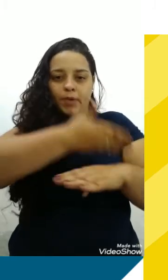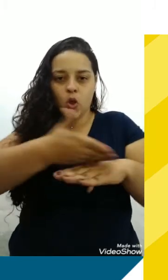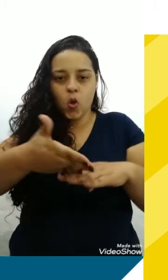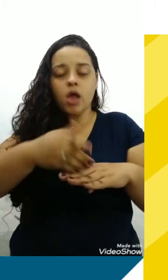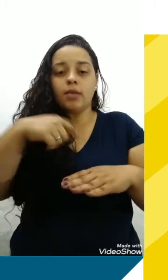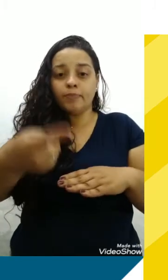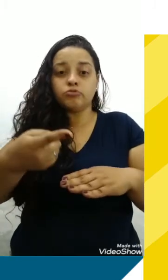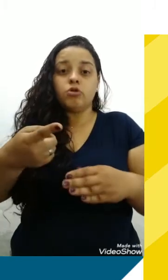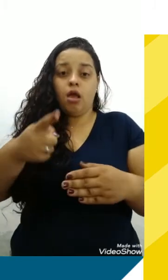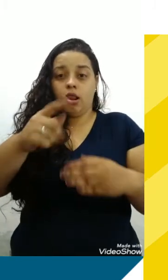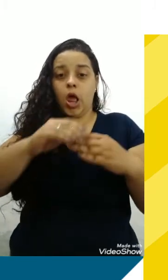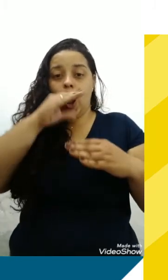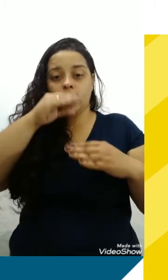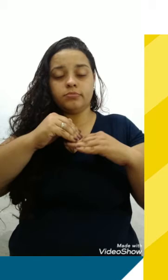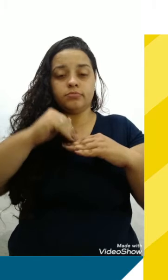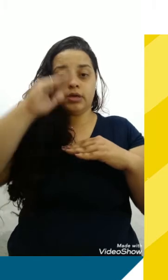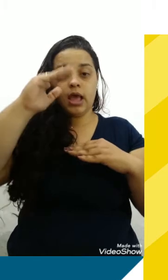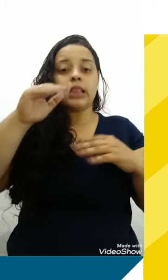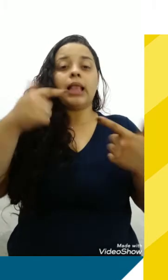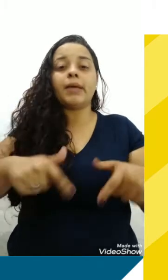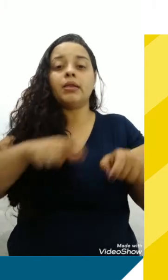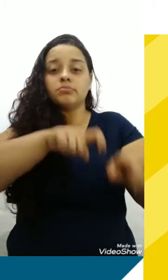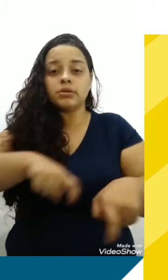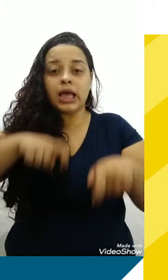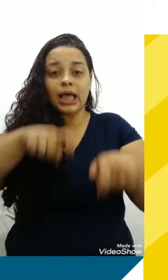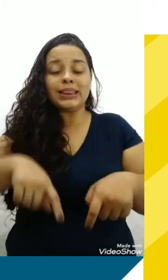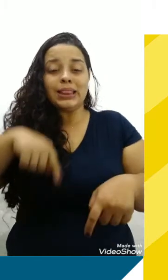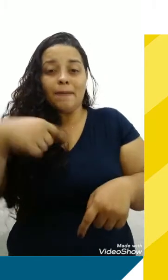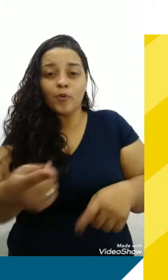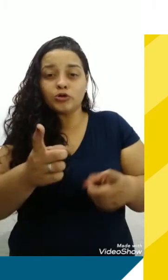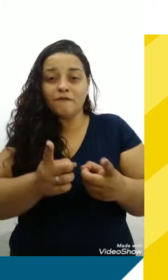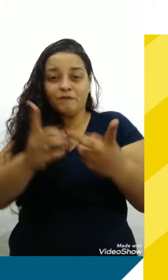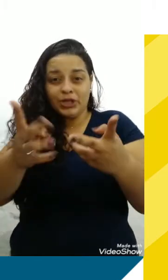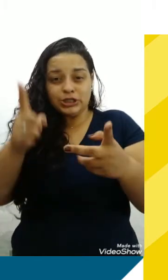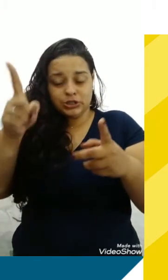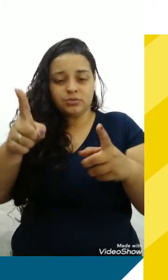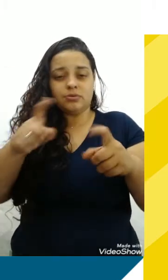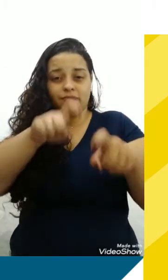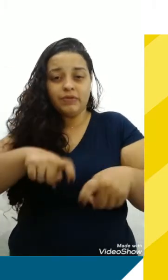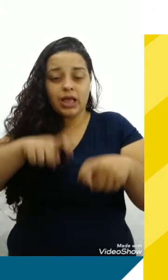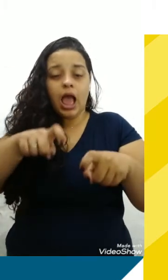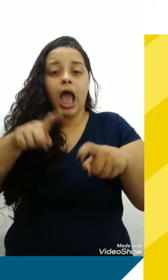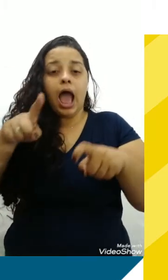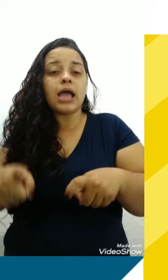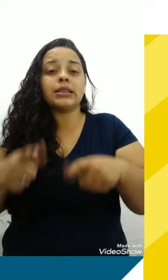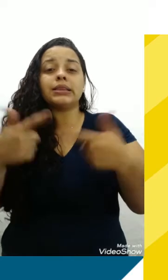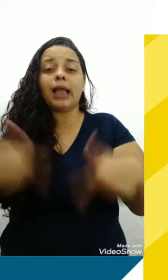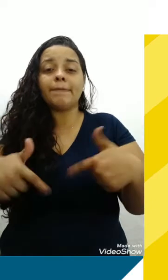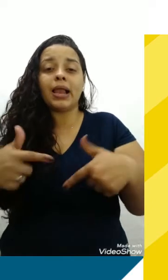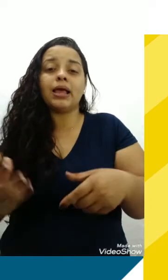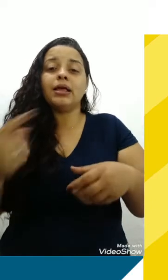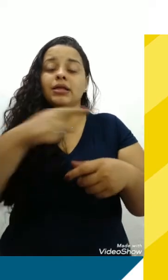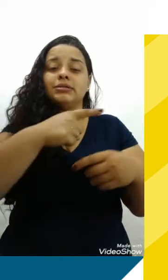Depois, mais velha, é levada para trabalhar na lavoura, e quando a fazenda é vendida, todos se mudam para a cidade e ela começa a trabalhar como negra de